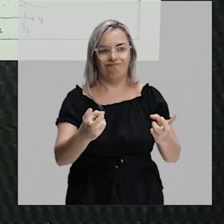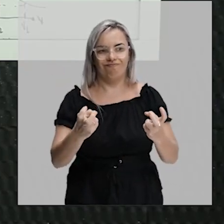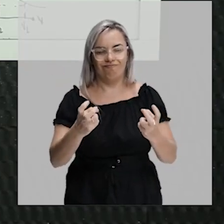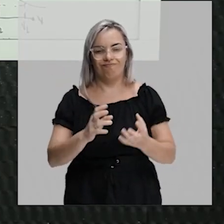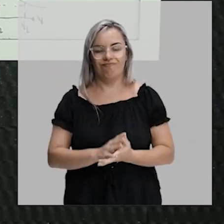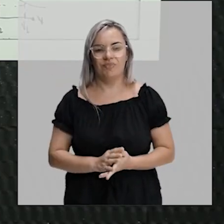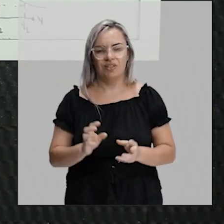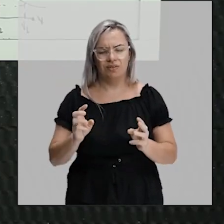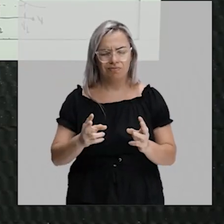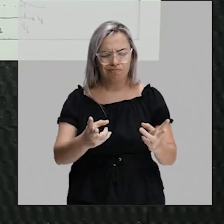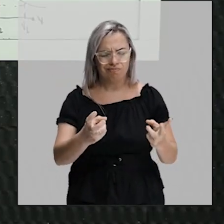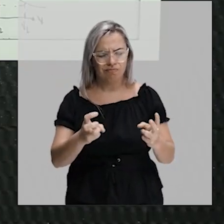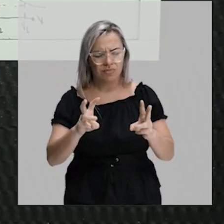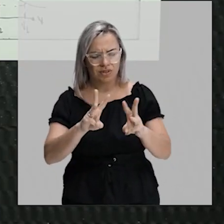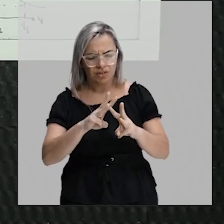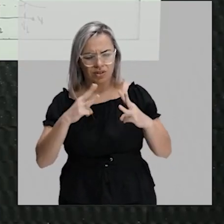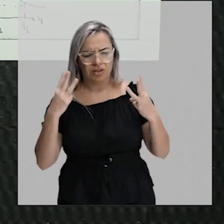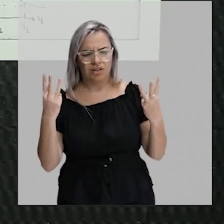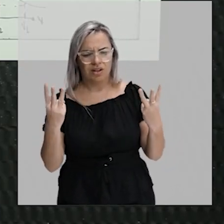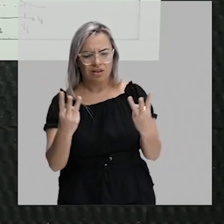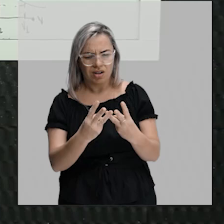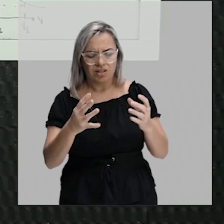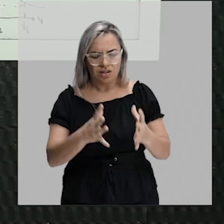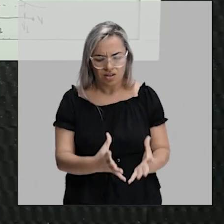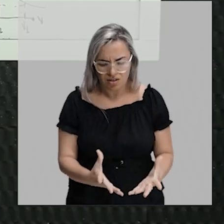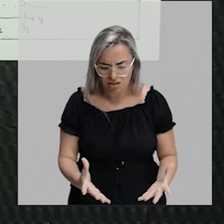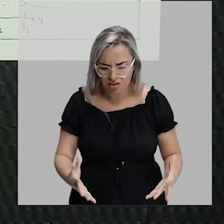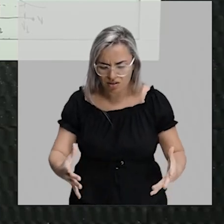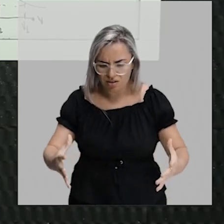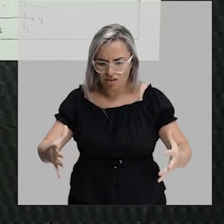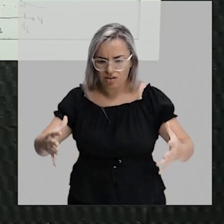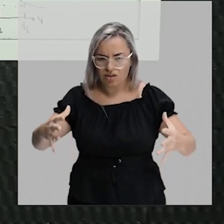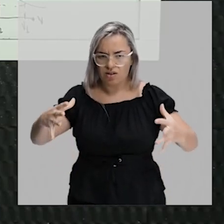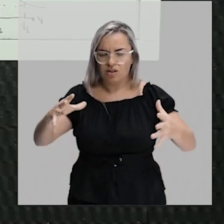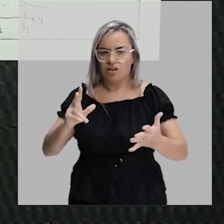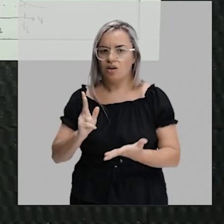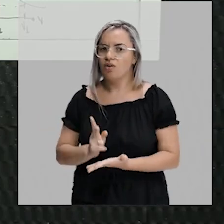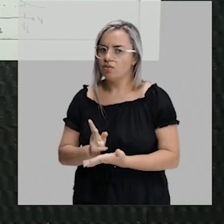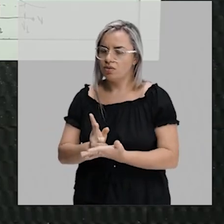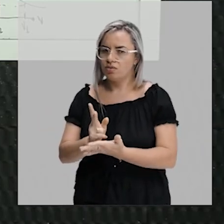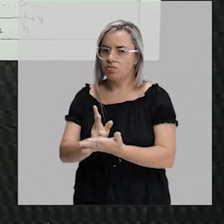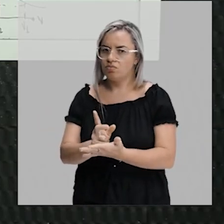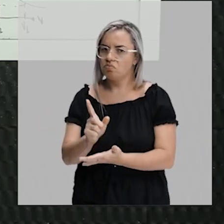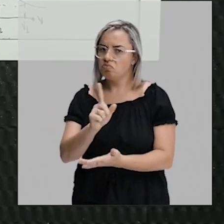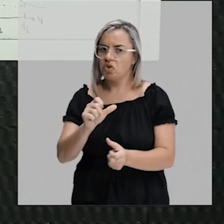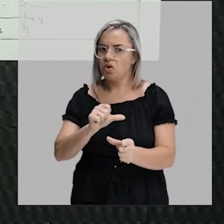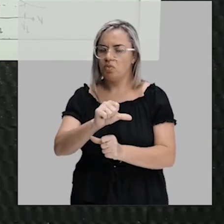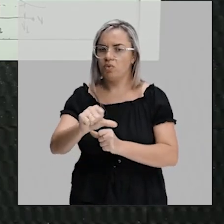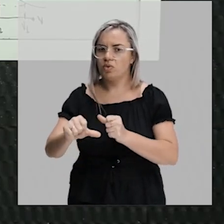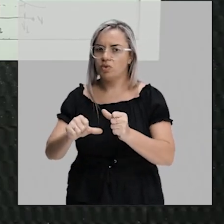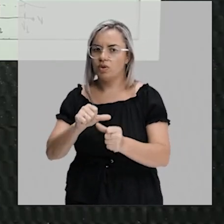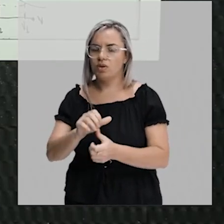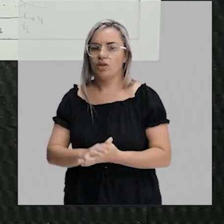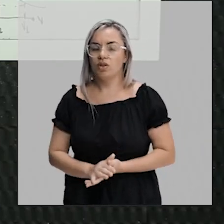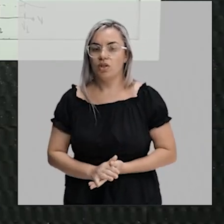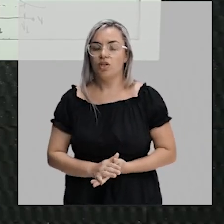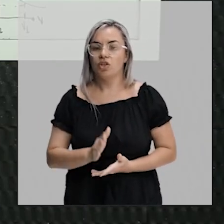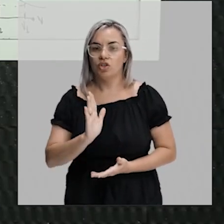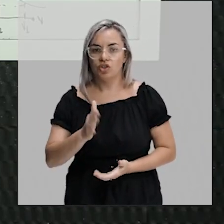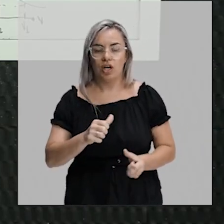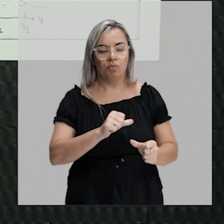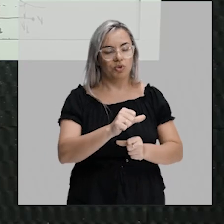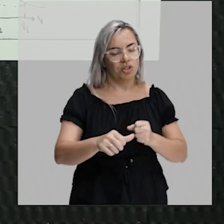massa, não é a massa do gás, ela sempre se mantém constante. A gente não mexe com ela, a gente mexe com pressão, com volume, com temperatura, mas a massa